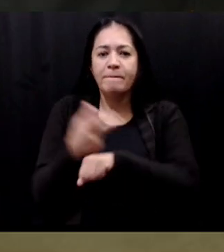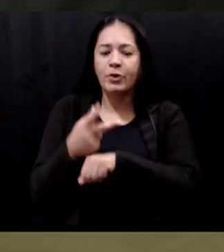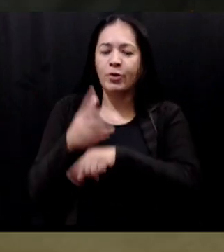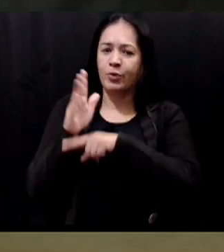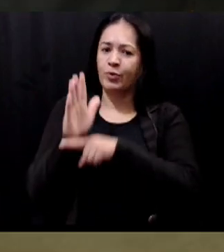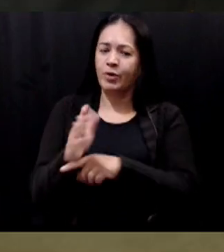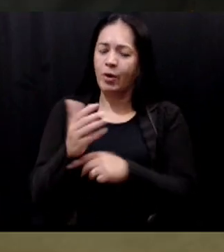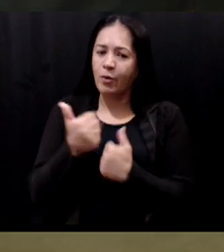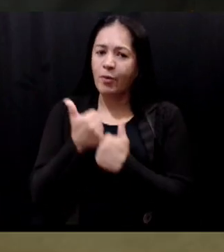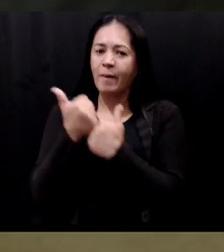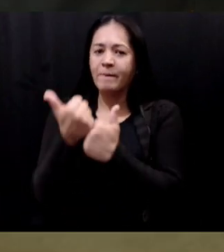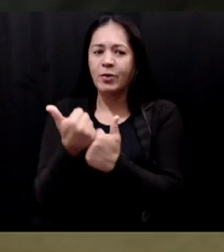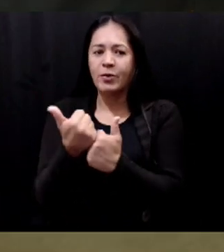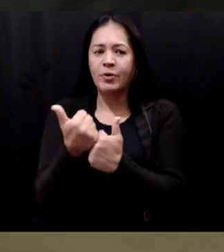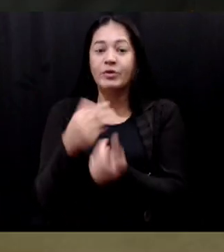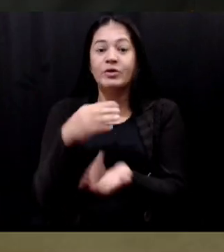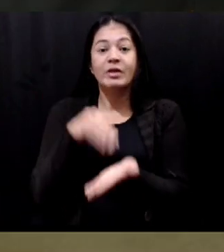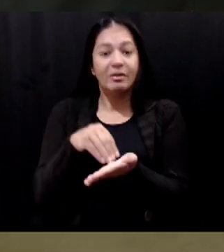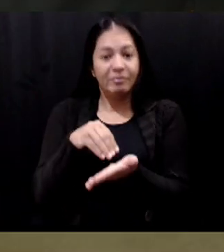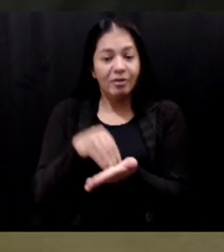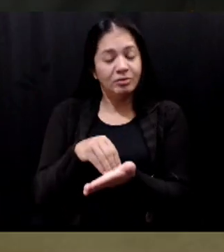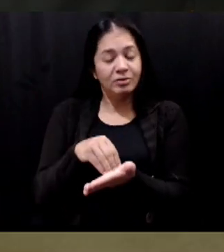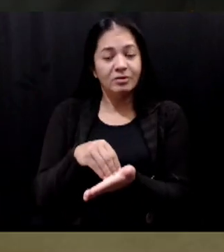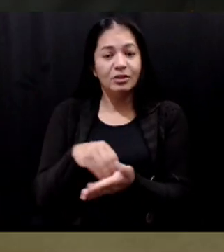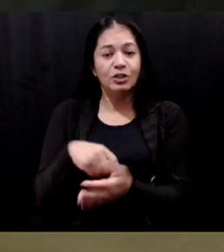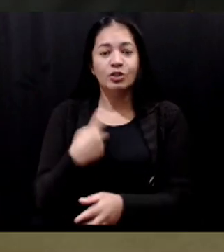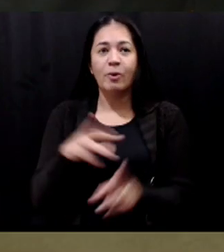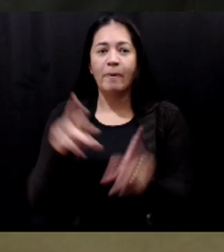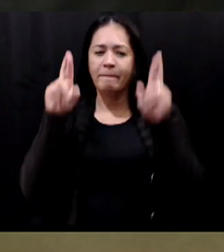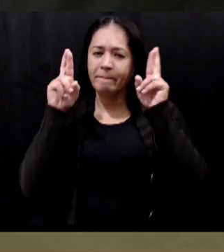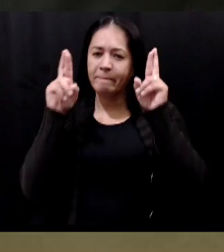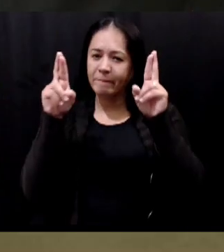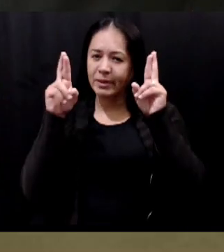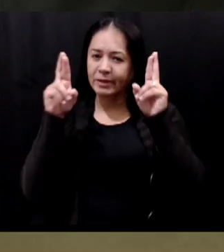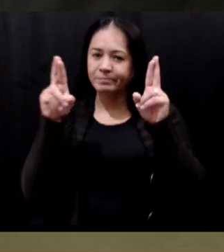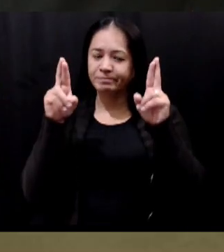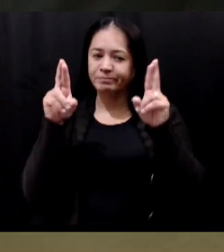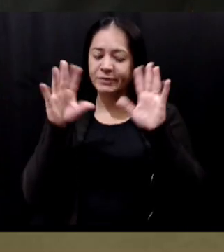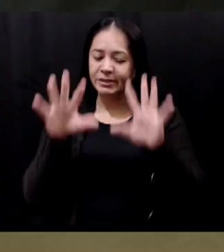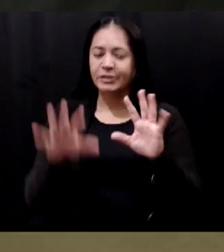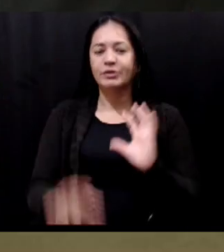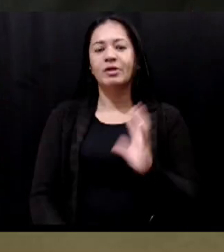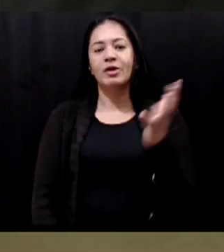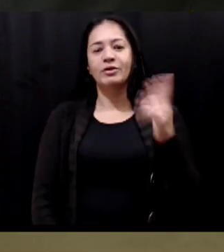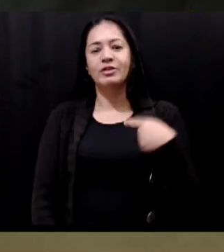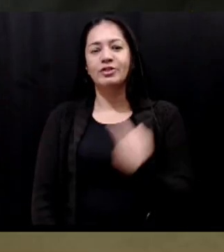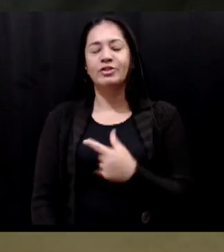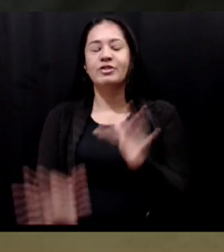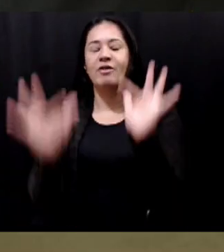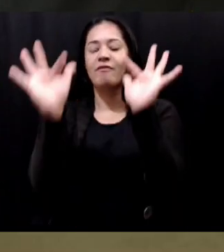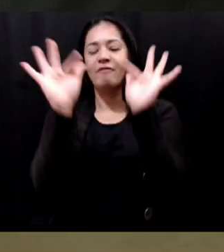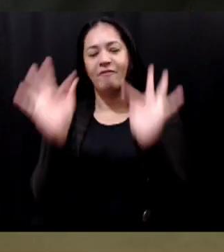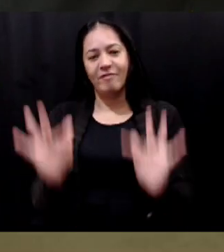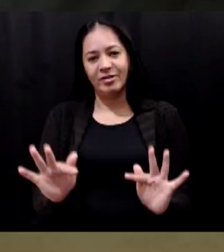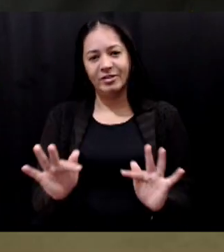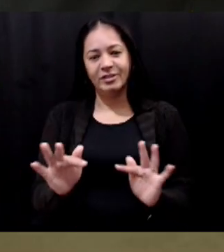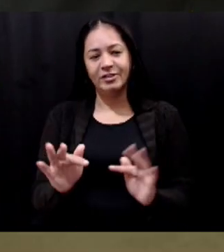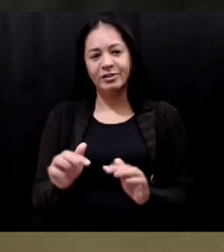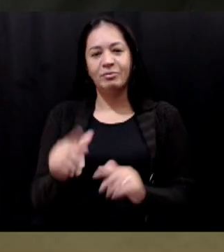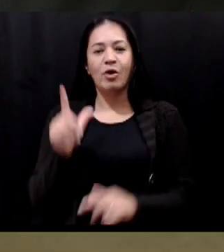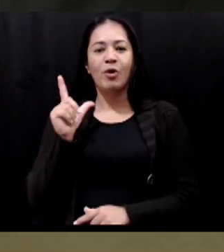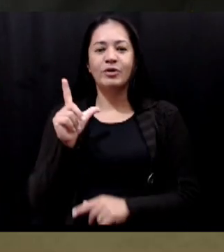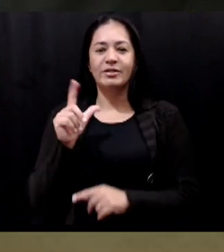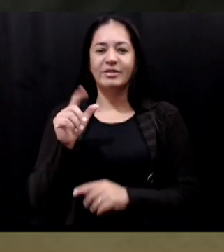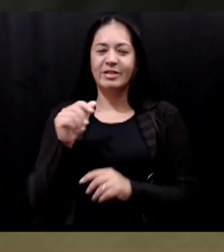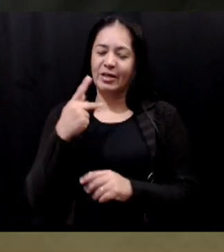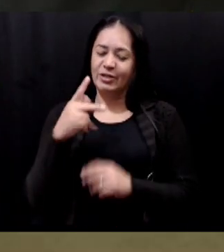estava faltando, né? E a gente espera, assim, que isso aconteça. A gente fica muito feliz por ter aí a sua companhia, a sua audiência.